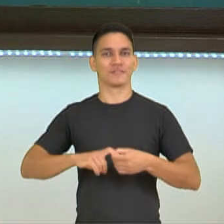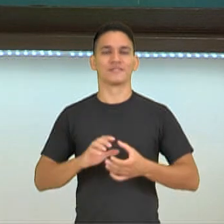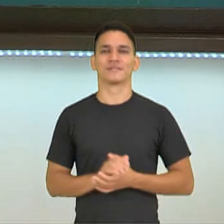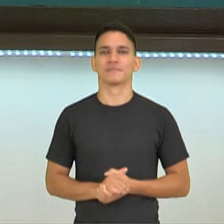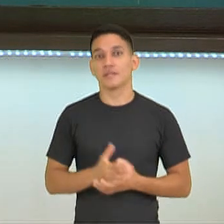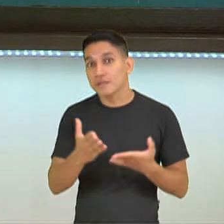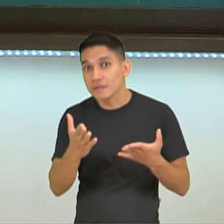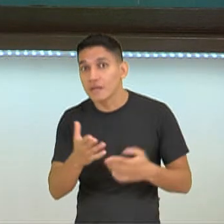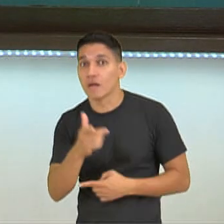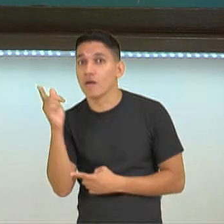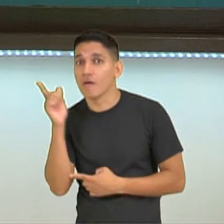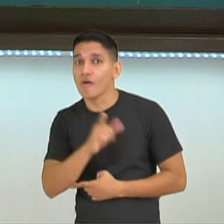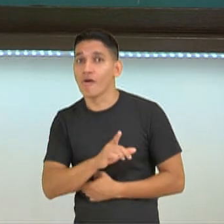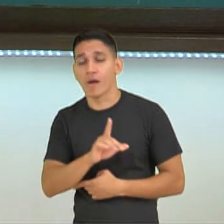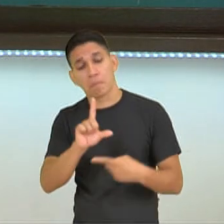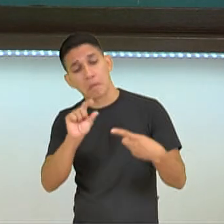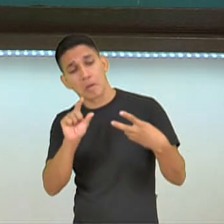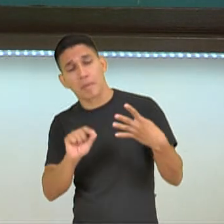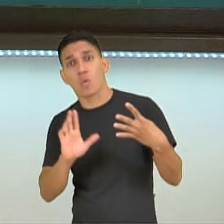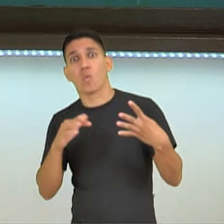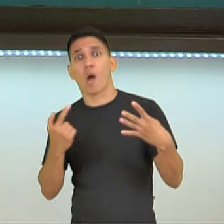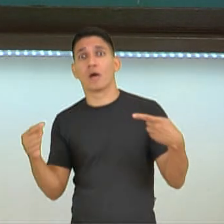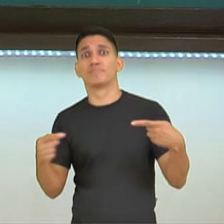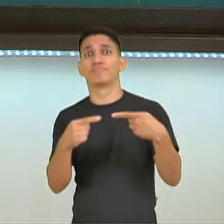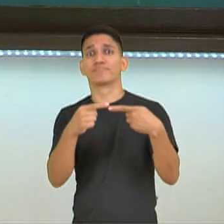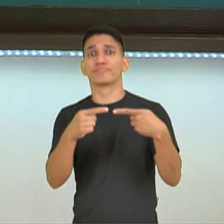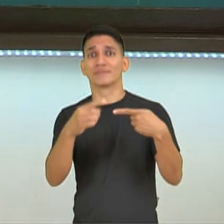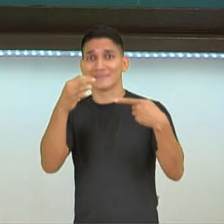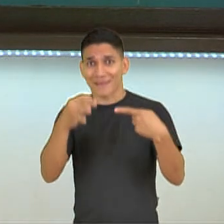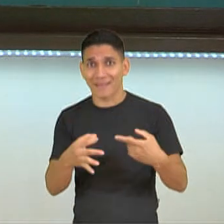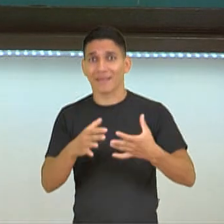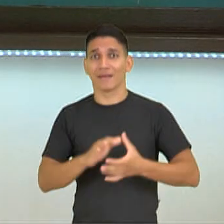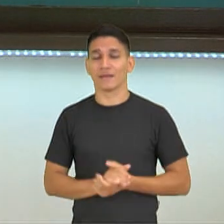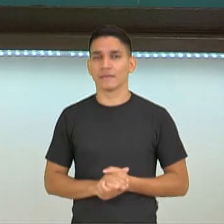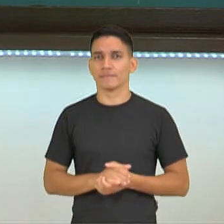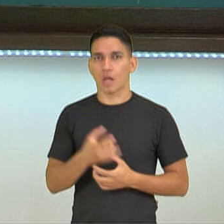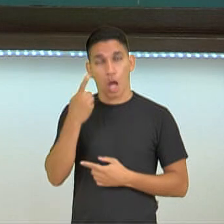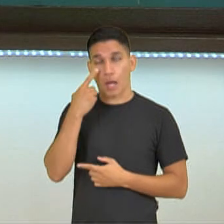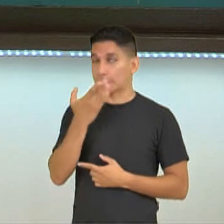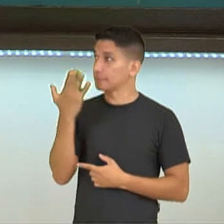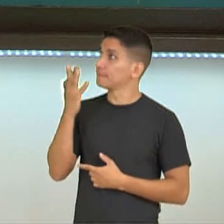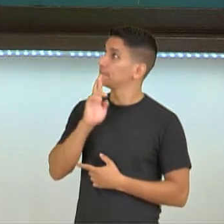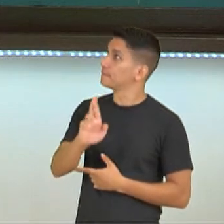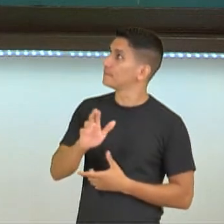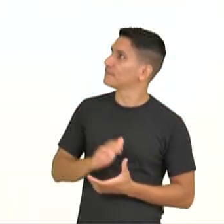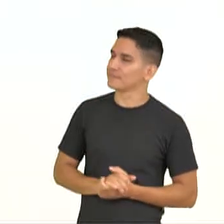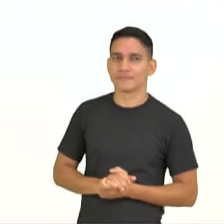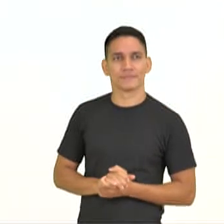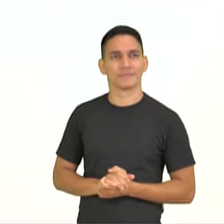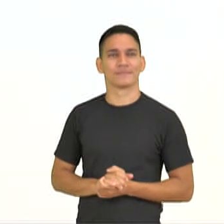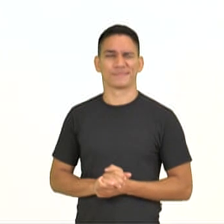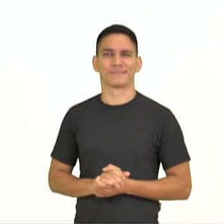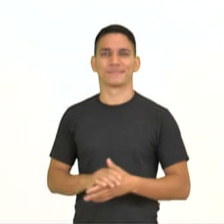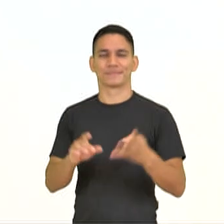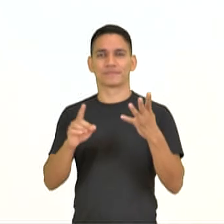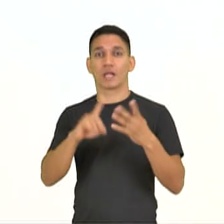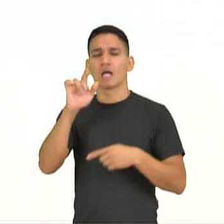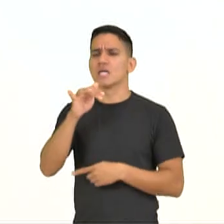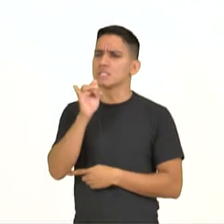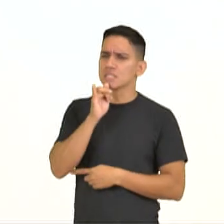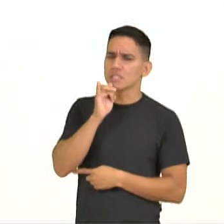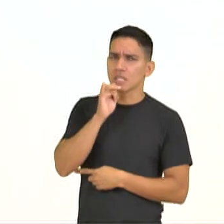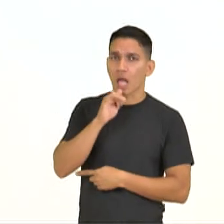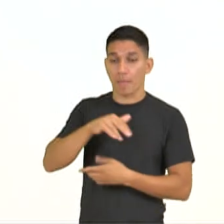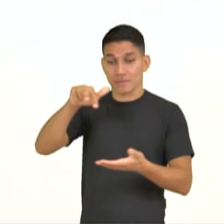Voltamos. E aí, você conseguiu identificar a resposta correta? Vem comigo, vamos verificar. São exemplos de